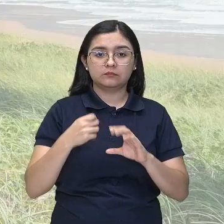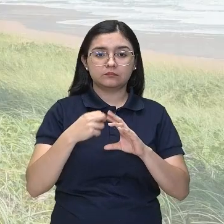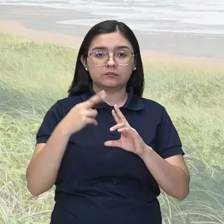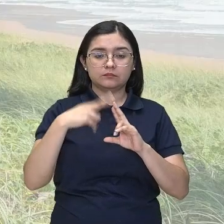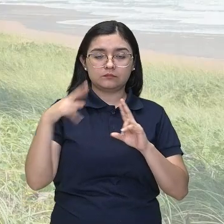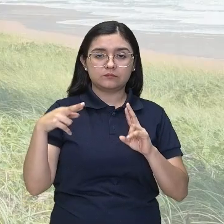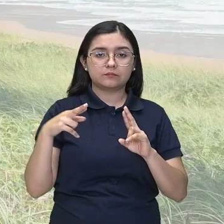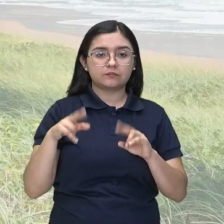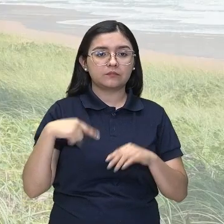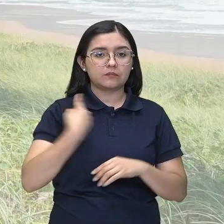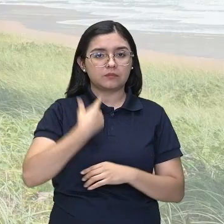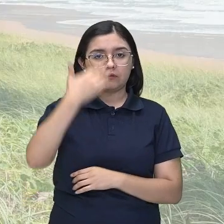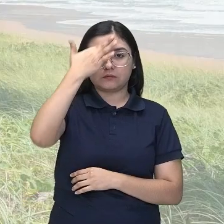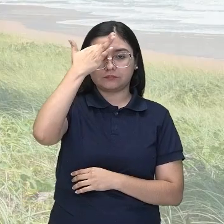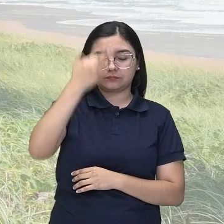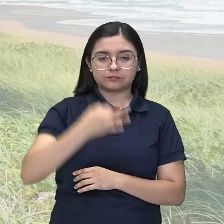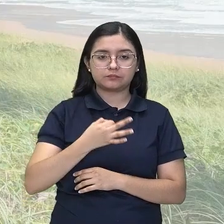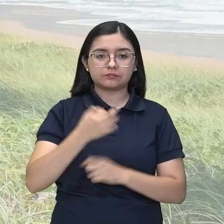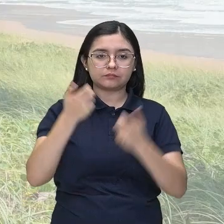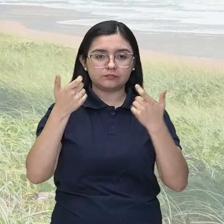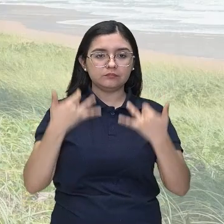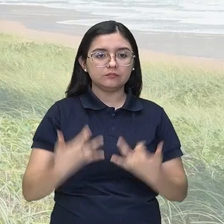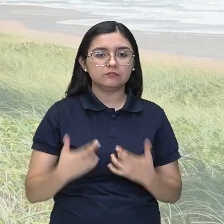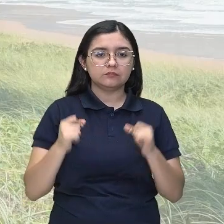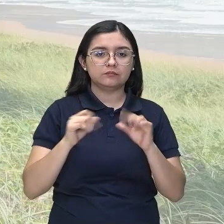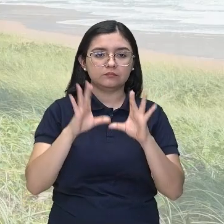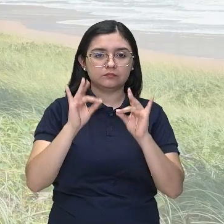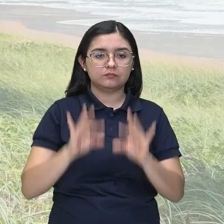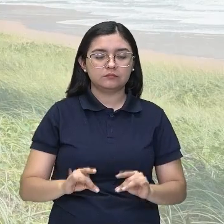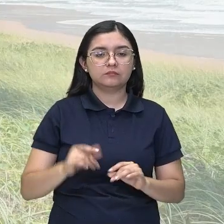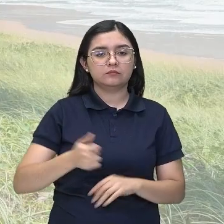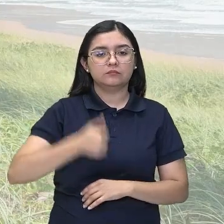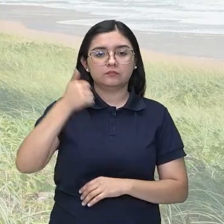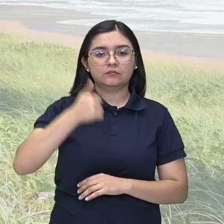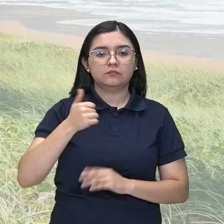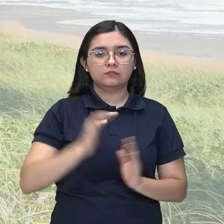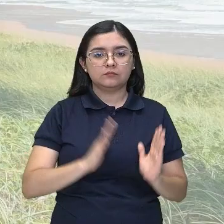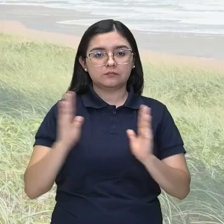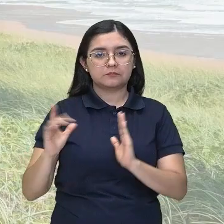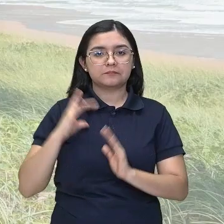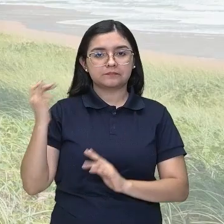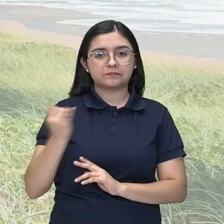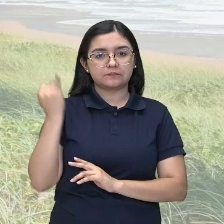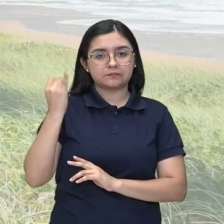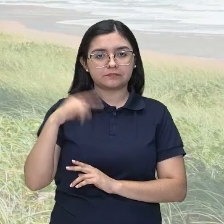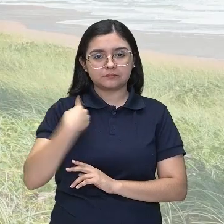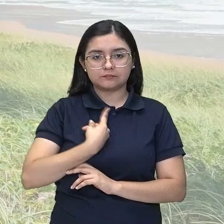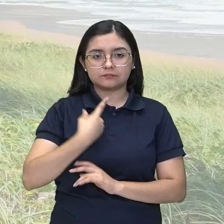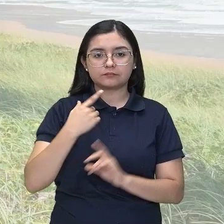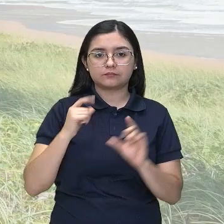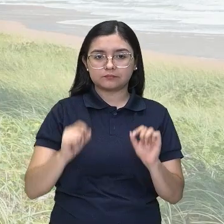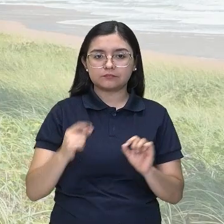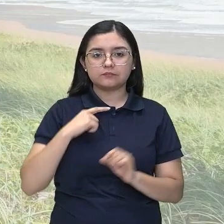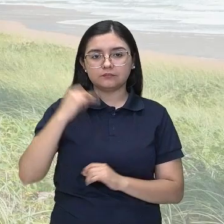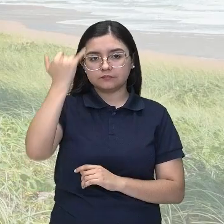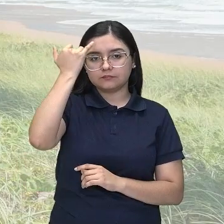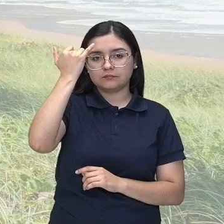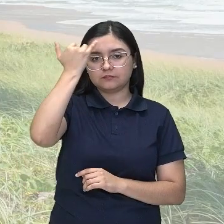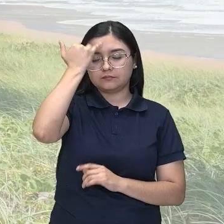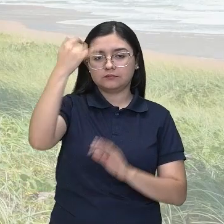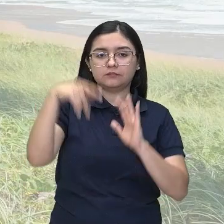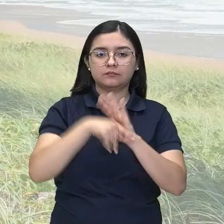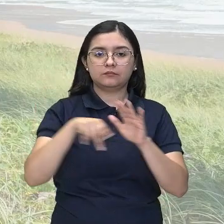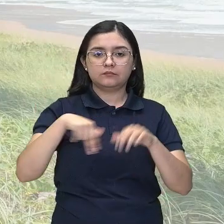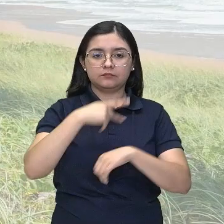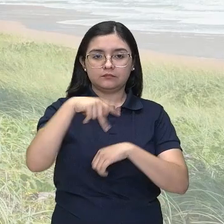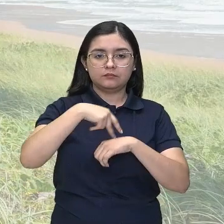religião. E a gente vai tentar entender um pouquinho disso. Nessa primeira geração, é muito importante que a gente tenha em mente essa ideia de patriotismo